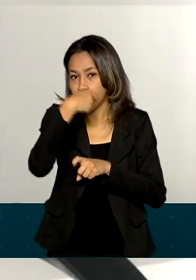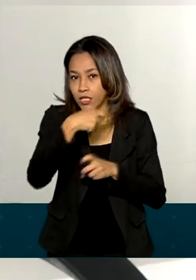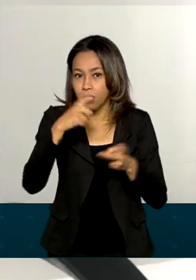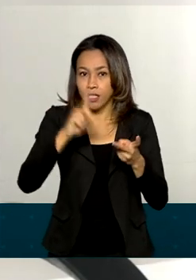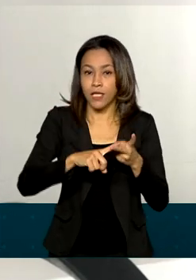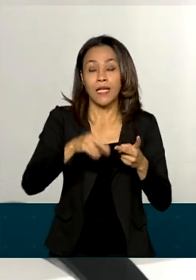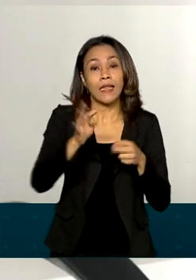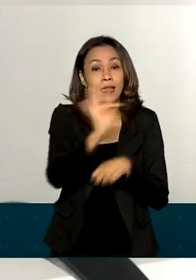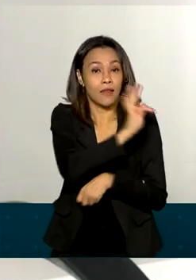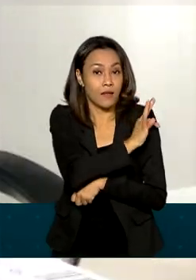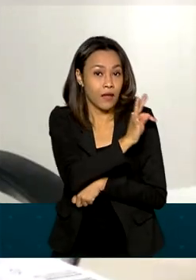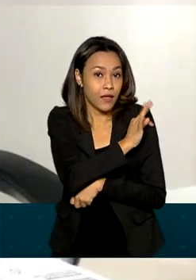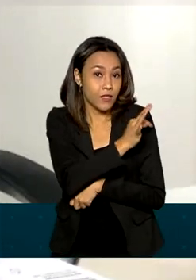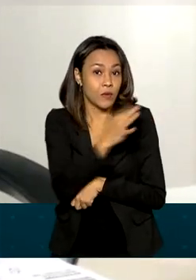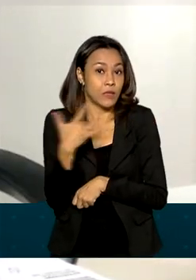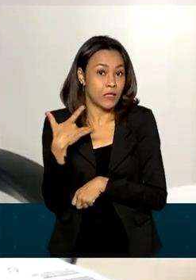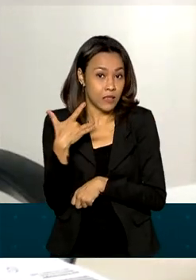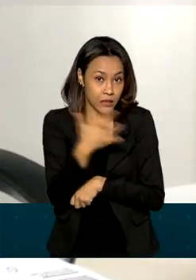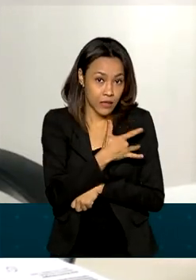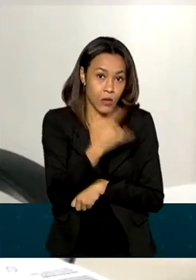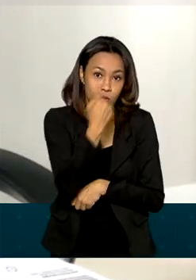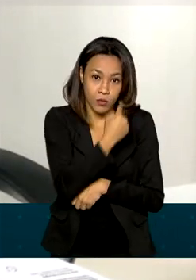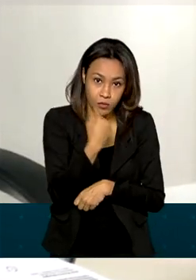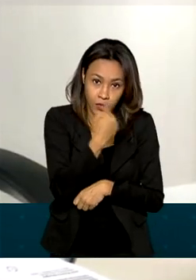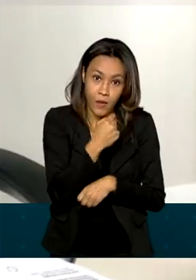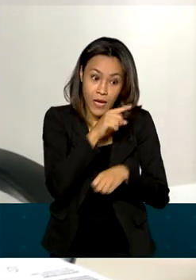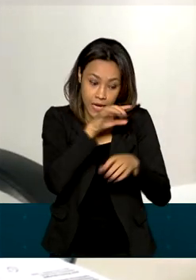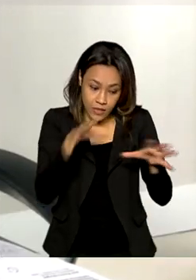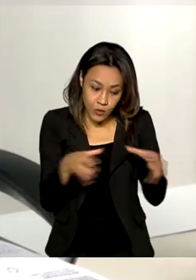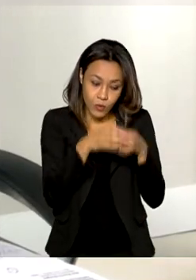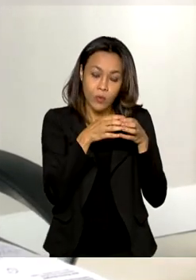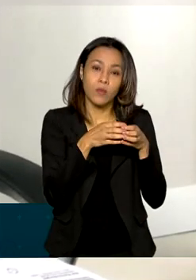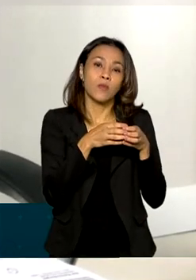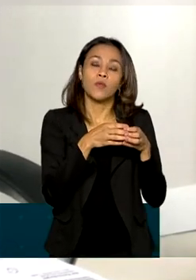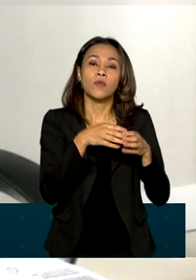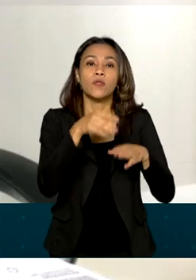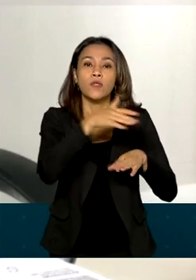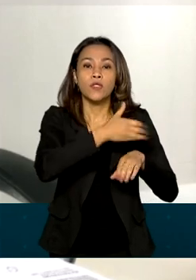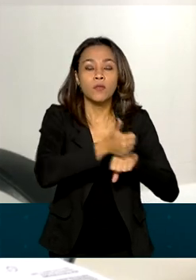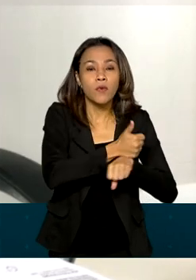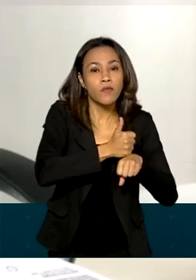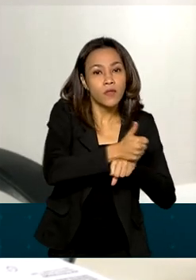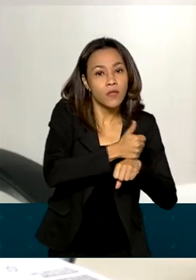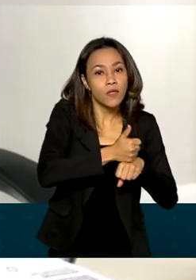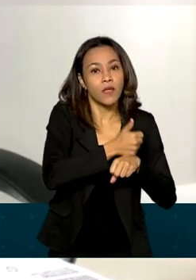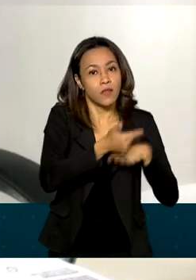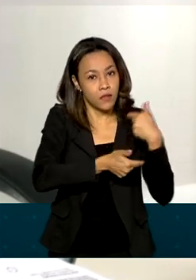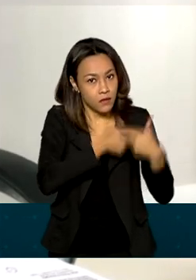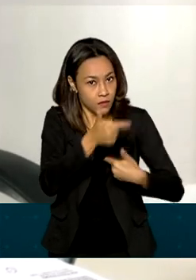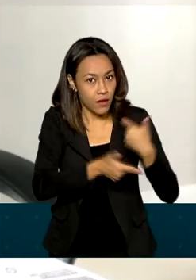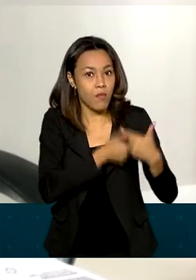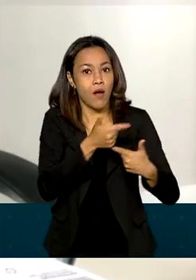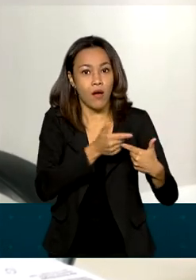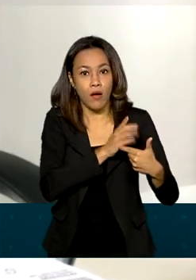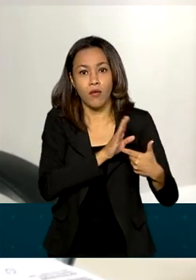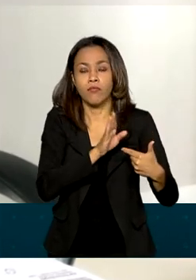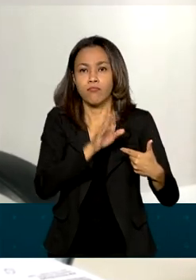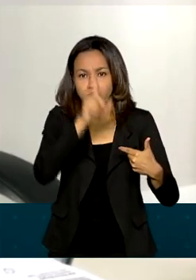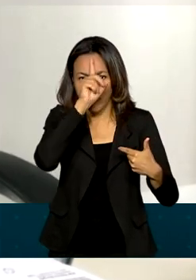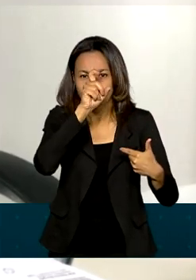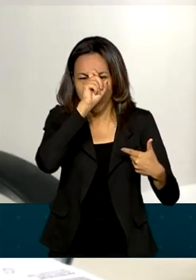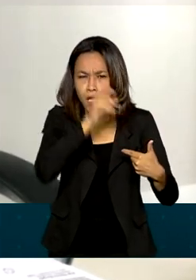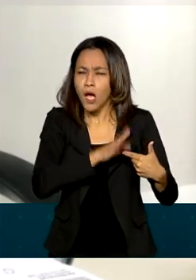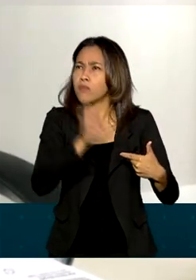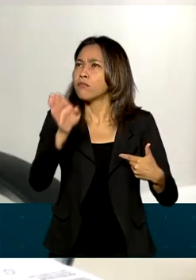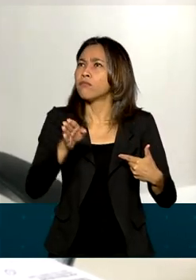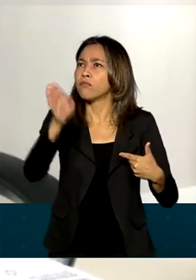e técnicos de saúde bucal. Essas equipes, elas atuam então integradas, então elas também atuam nas unidades básicas de